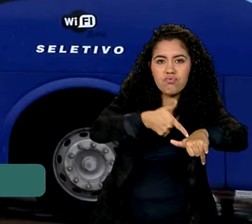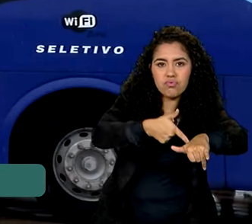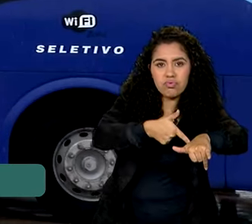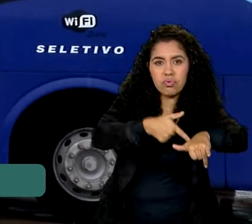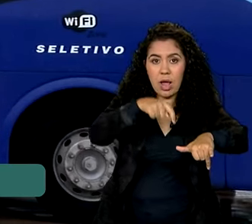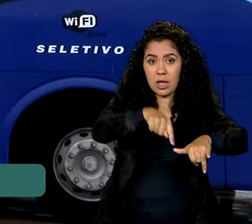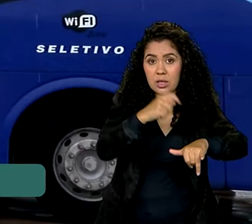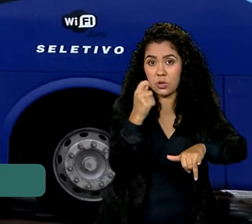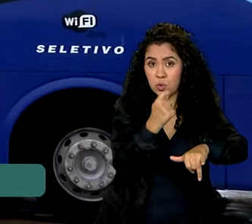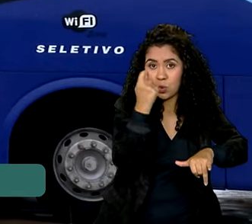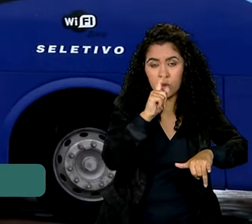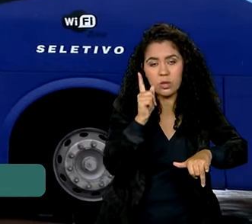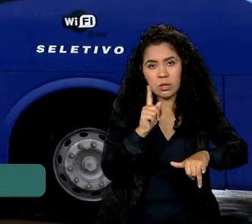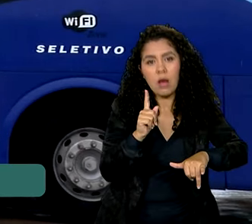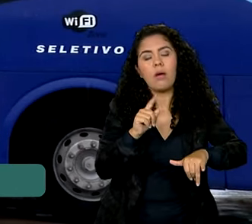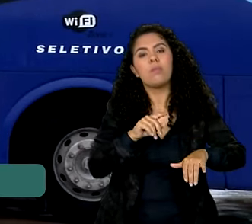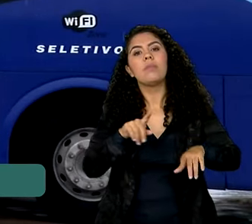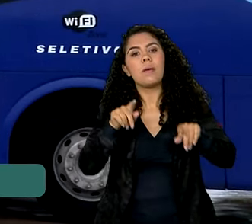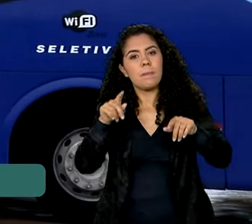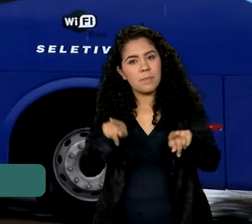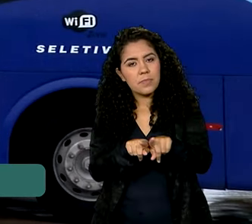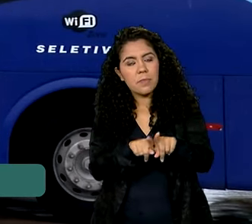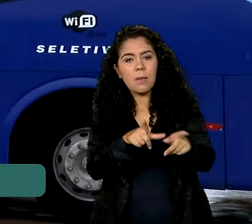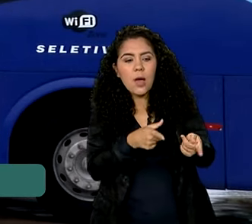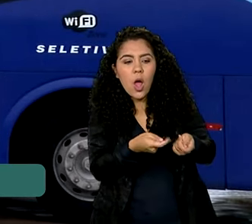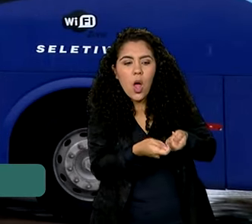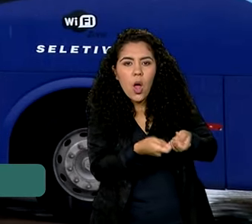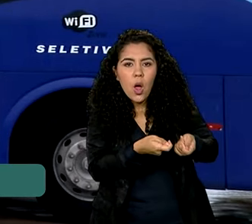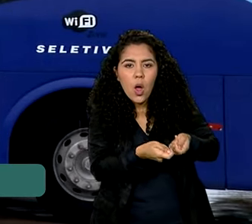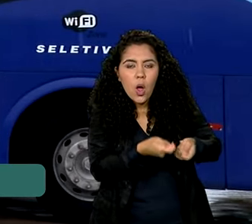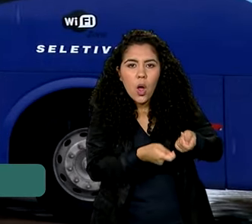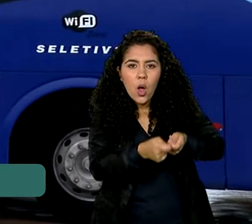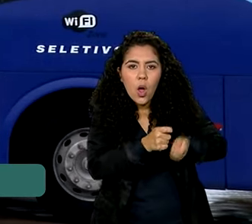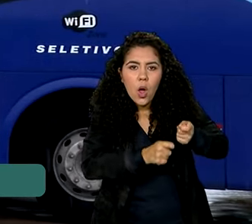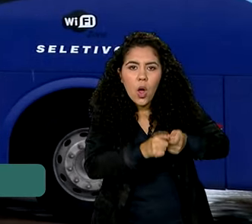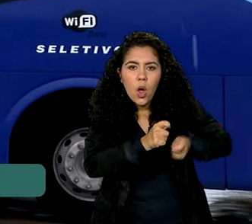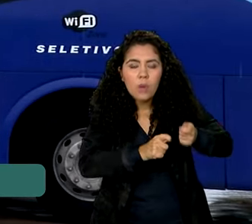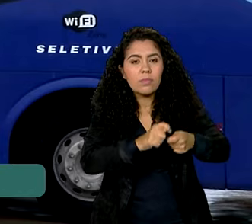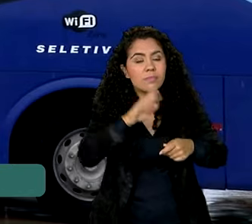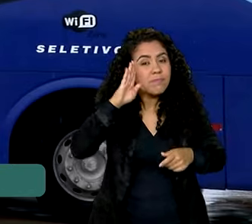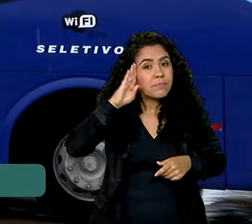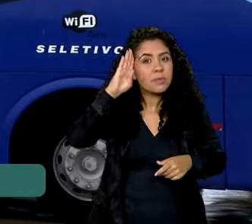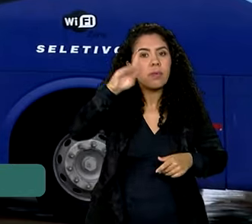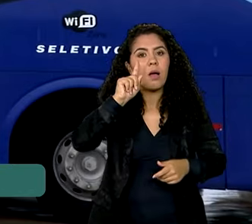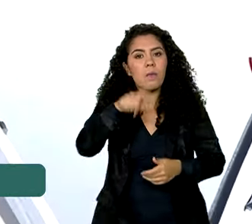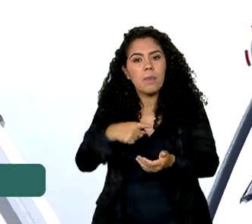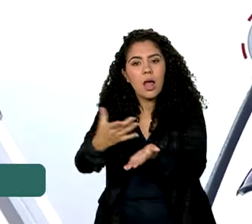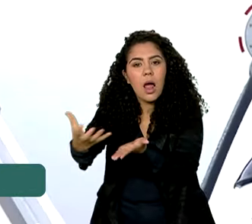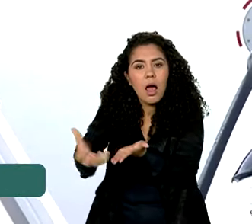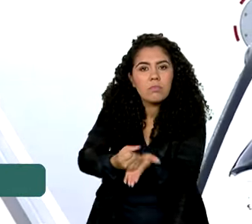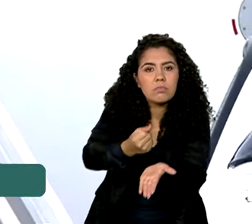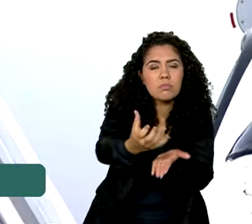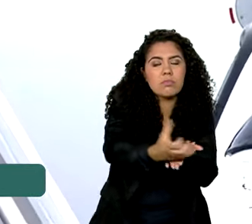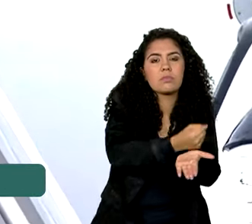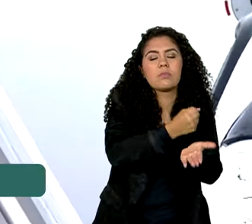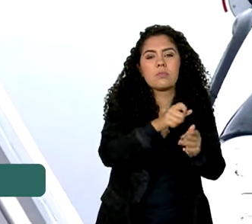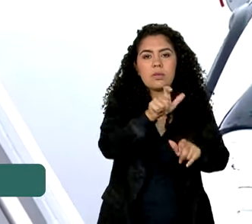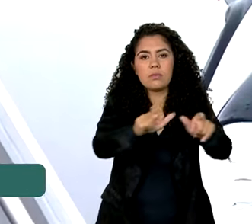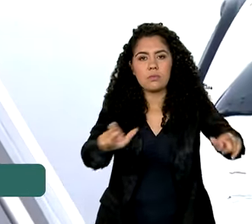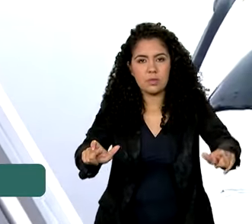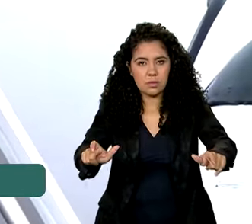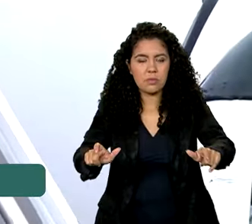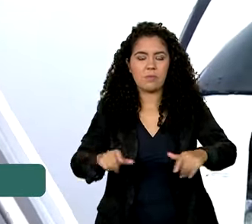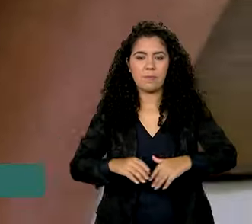Gaúcha, justamente para que o combustível disponível no estado seja usado prioritariamente para o transporte de ajuda humanitária